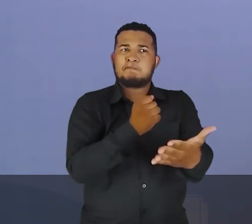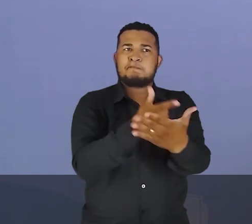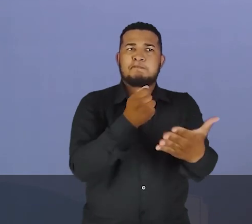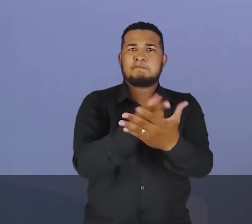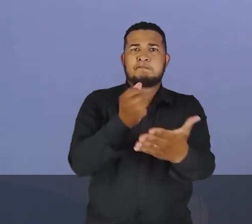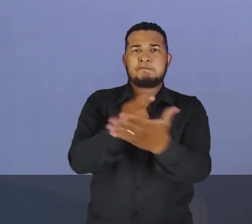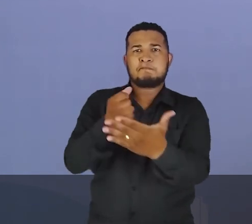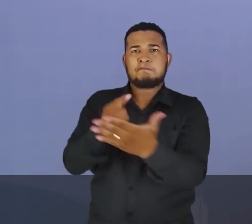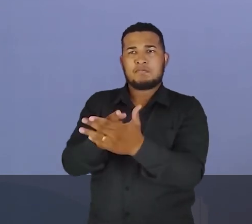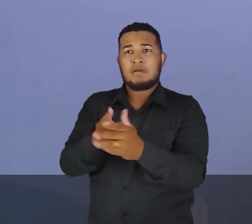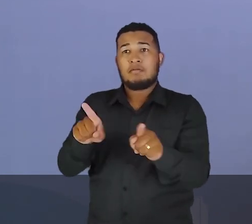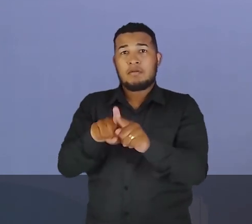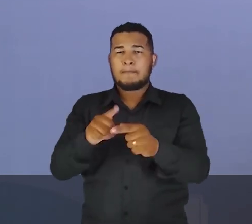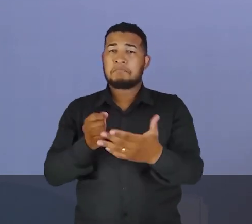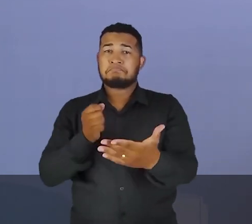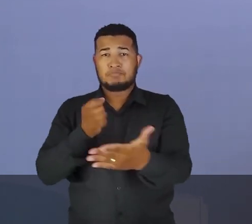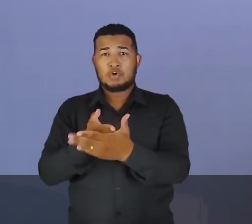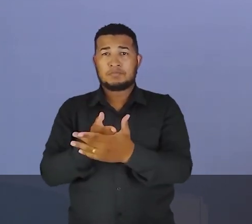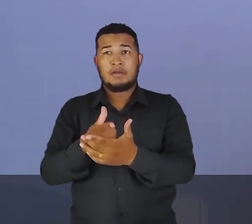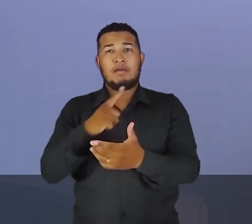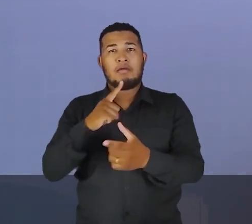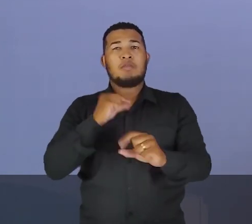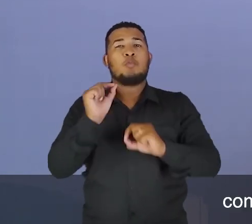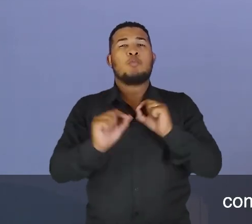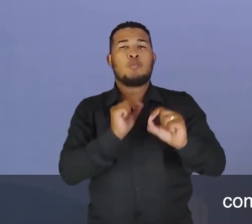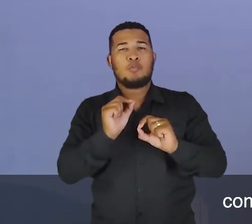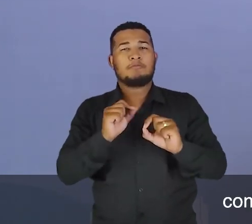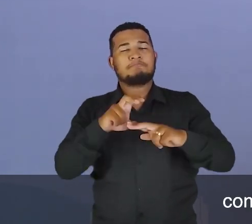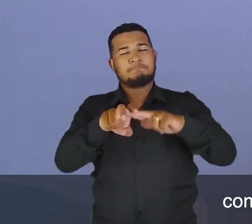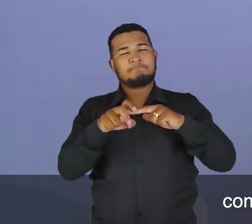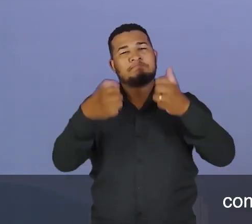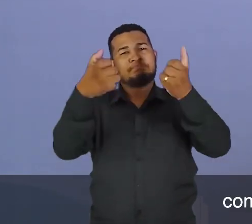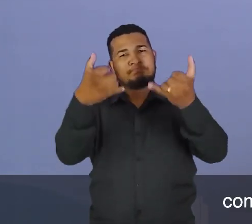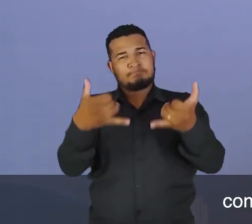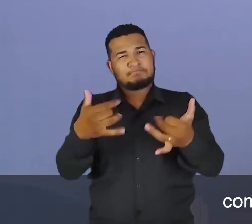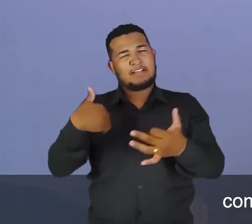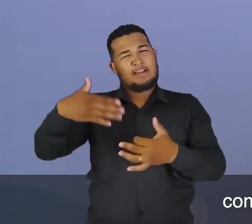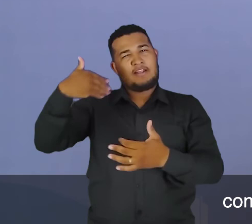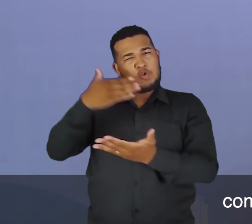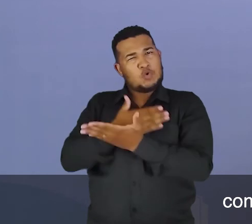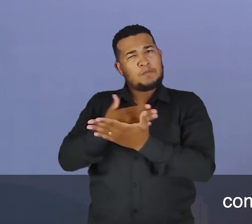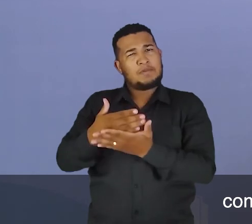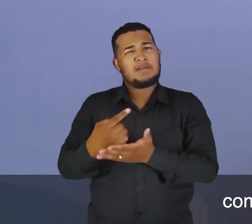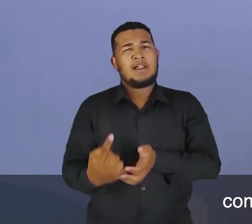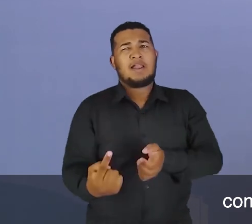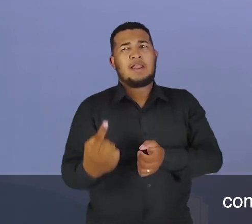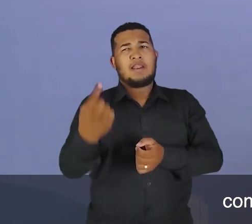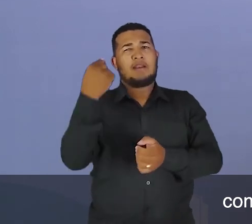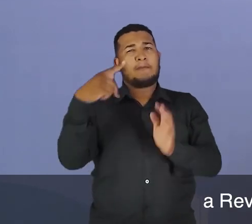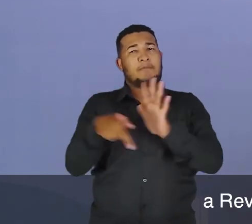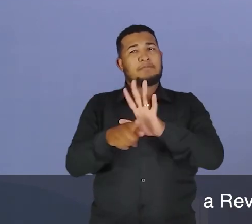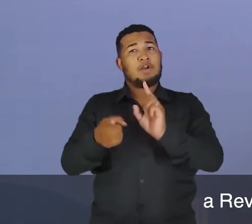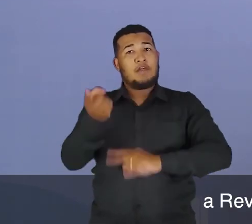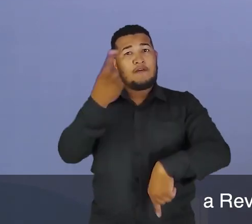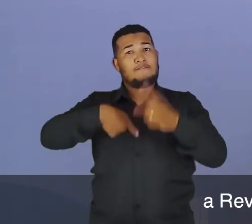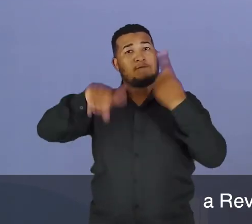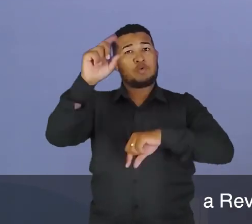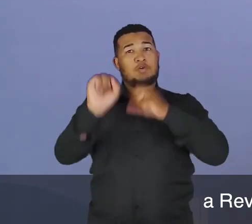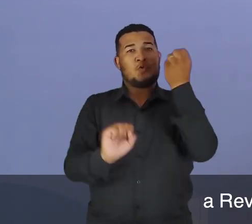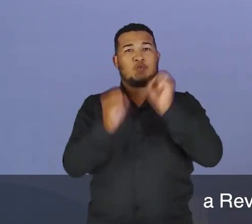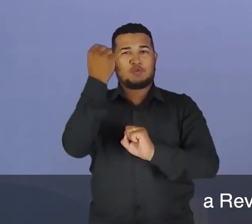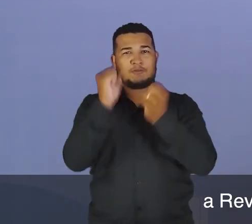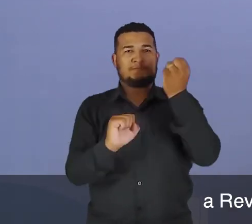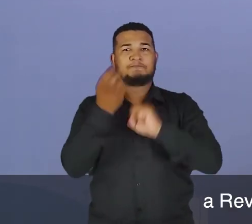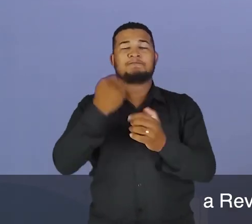um consumidor, elas estão estabelecidas, como eu disse também no início, desde a Revolução Industrial.